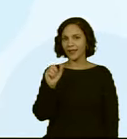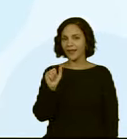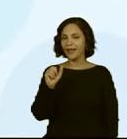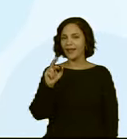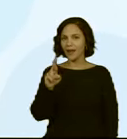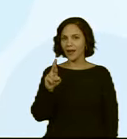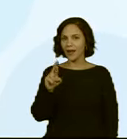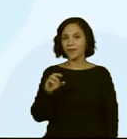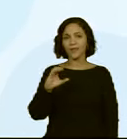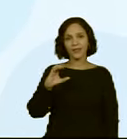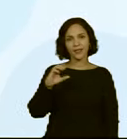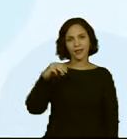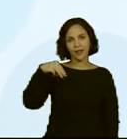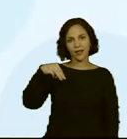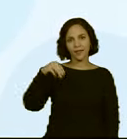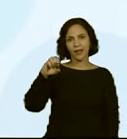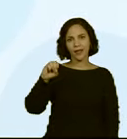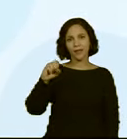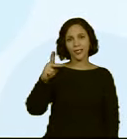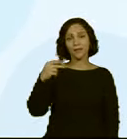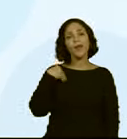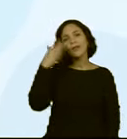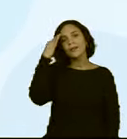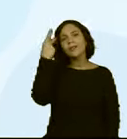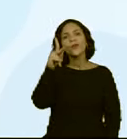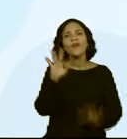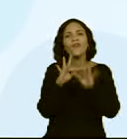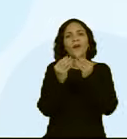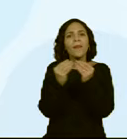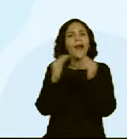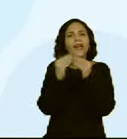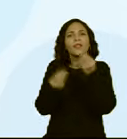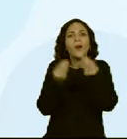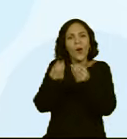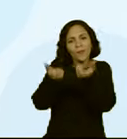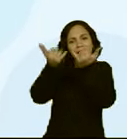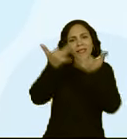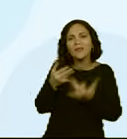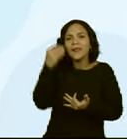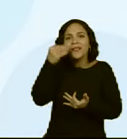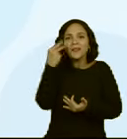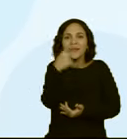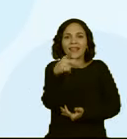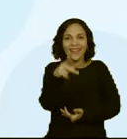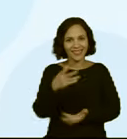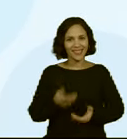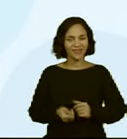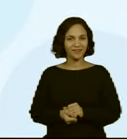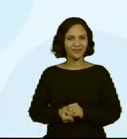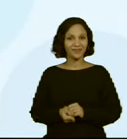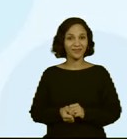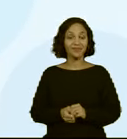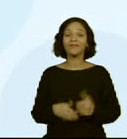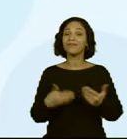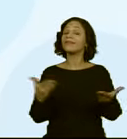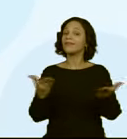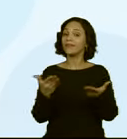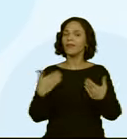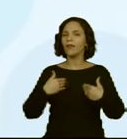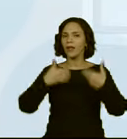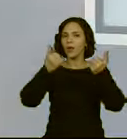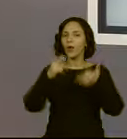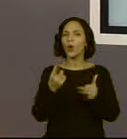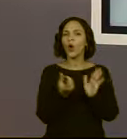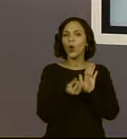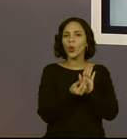casa se você é já passou por esta situação a e agora a gente vai falar então dos